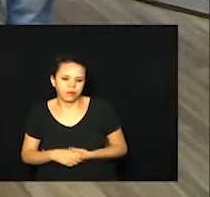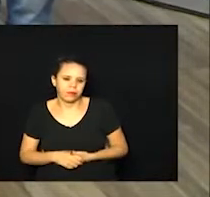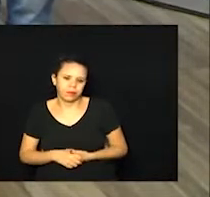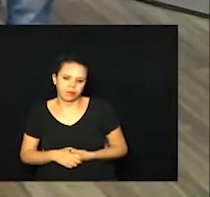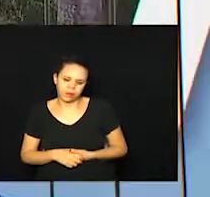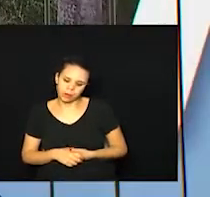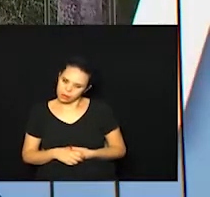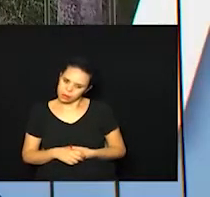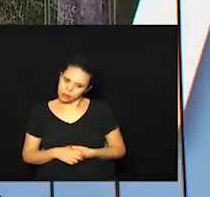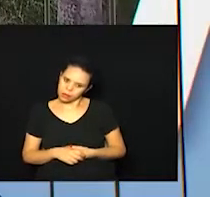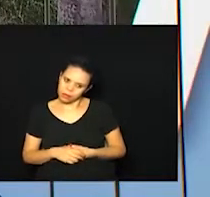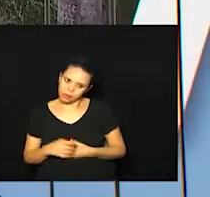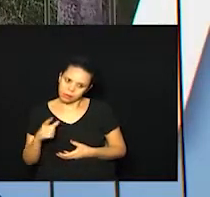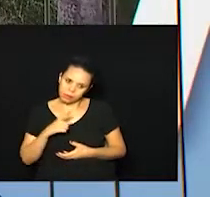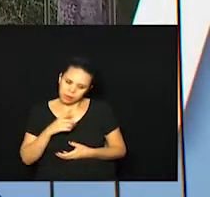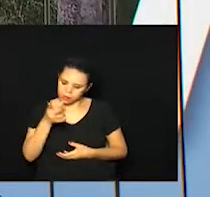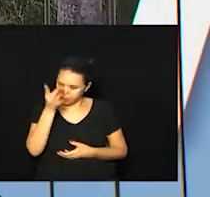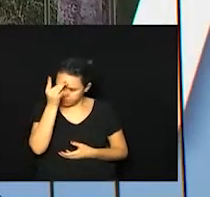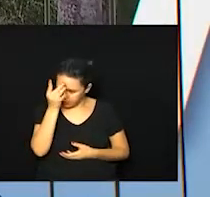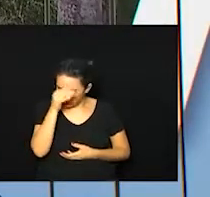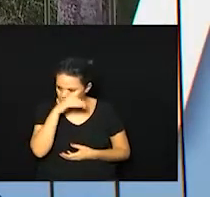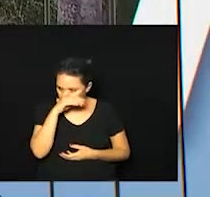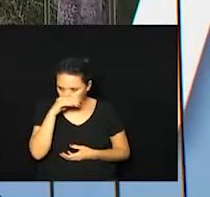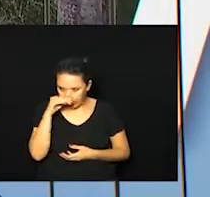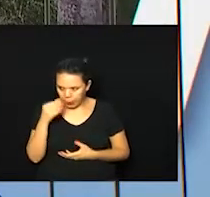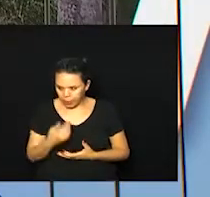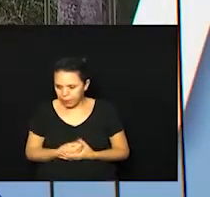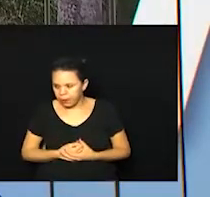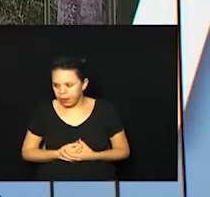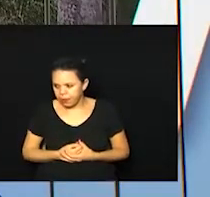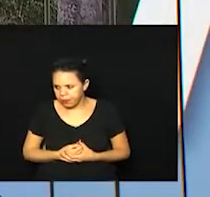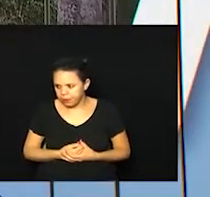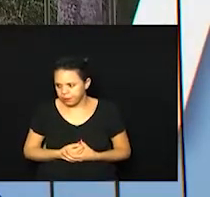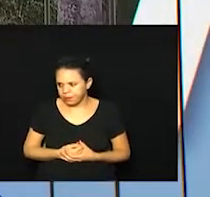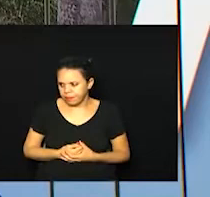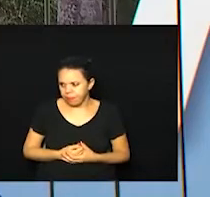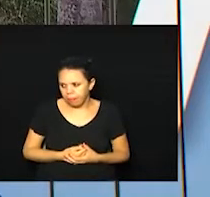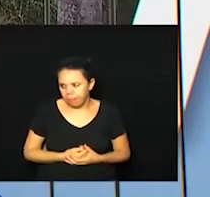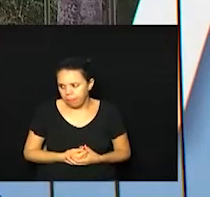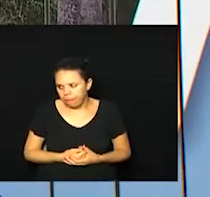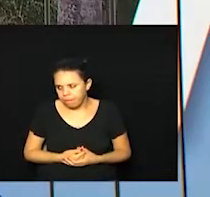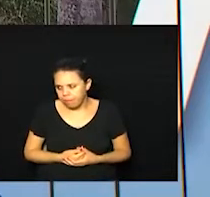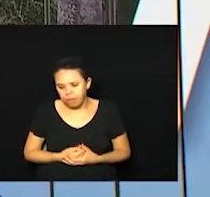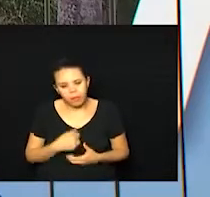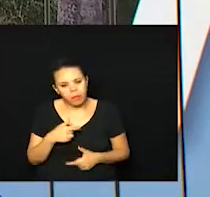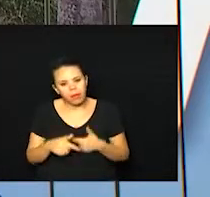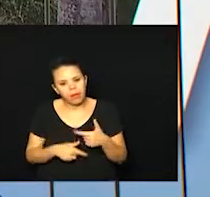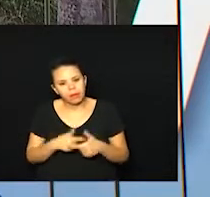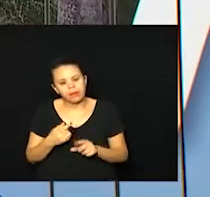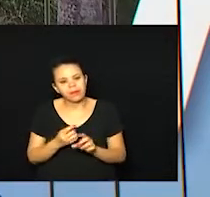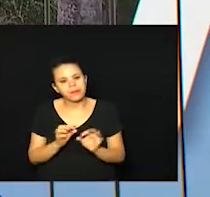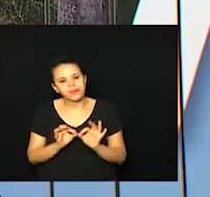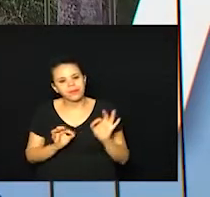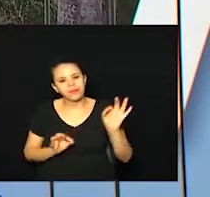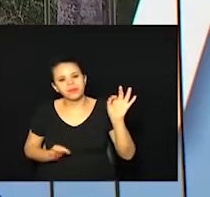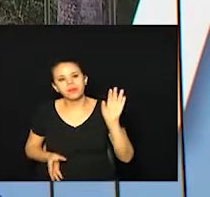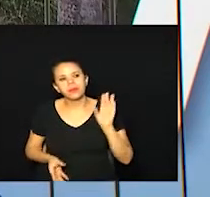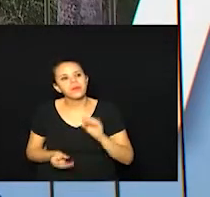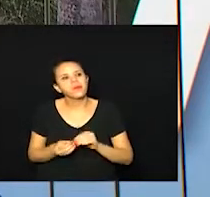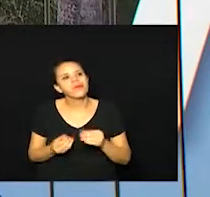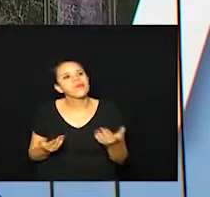Viviane? Mas tem sido um aprendizado também, essa questão desse trabalho à distância, enfim.